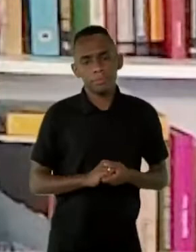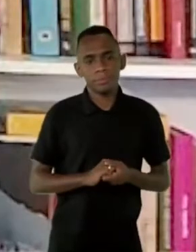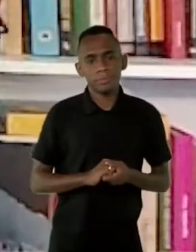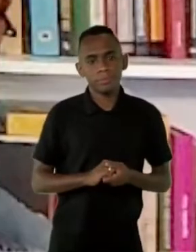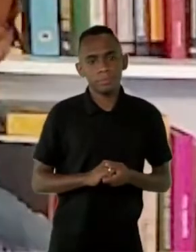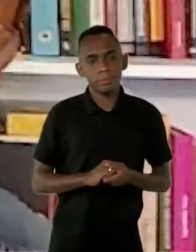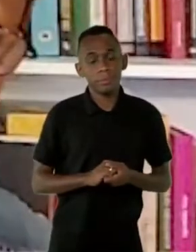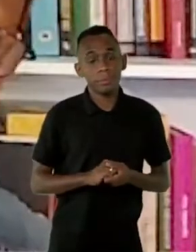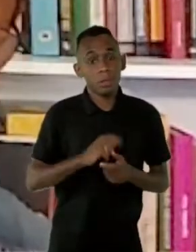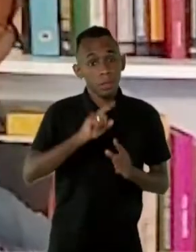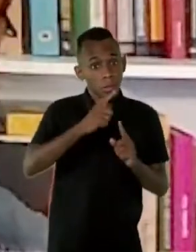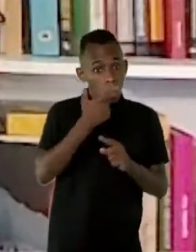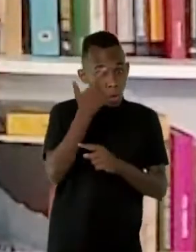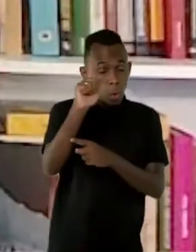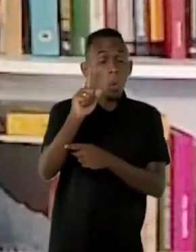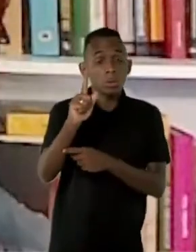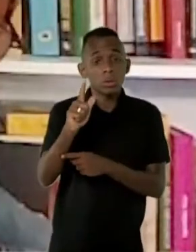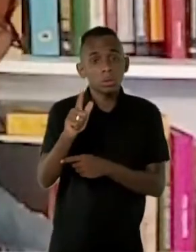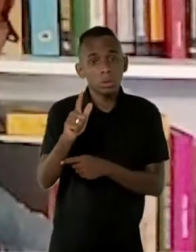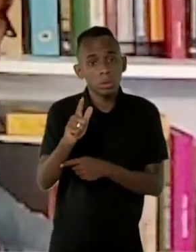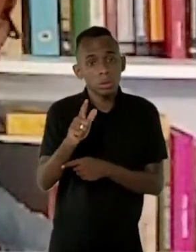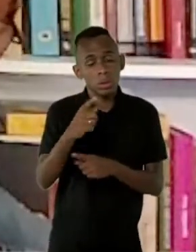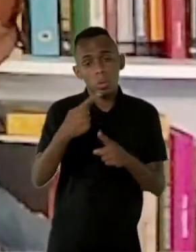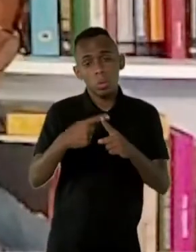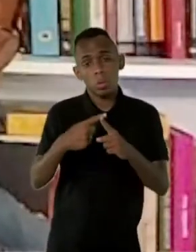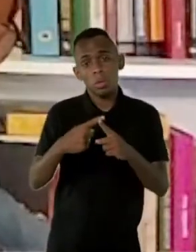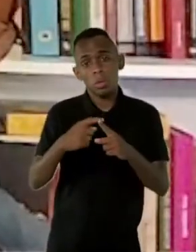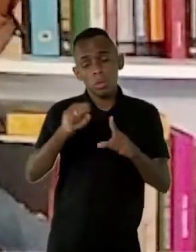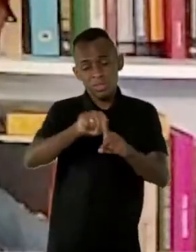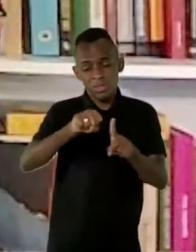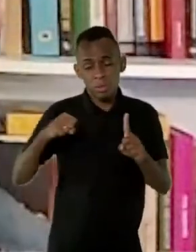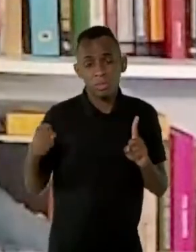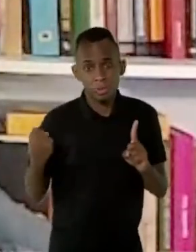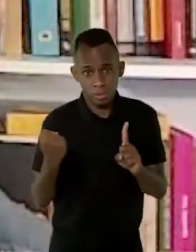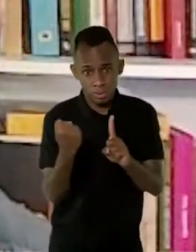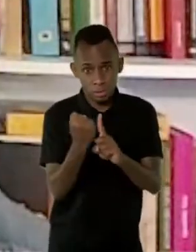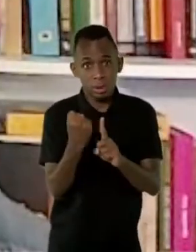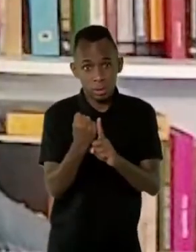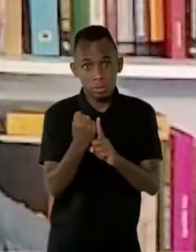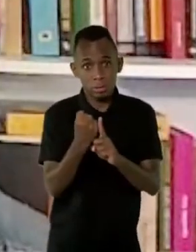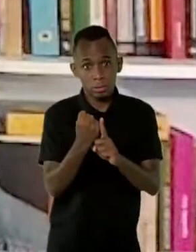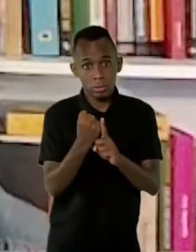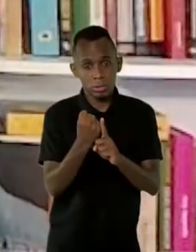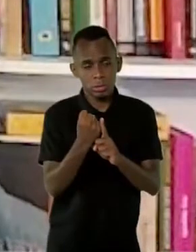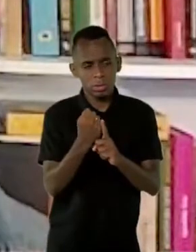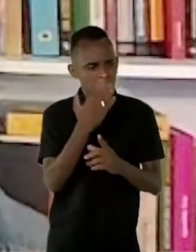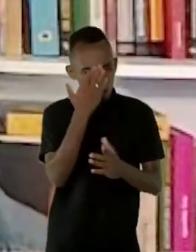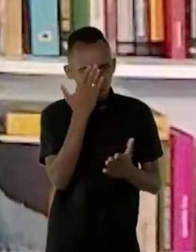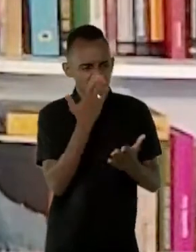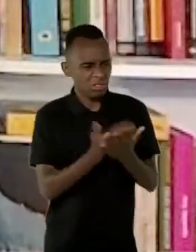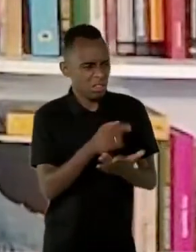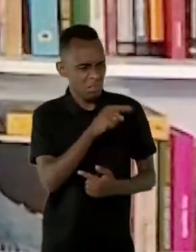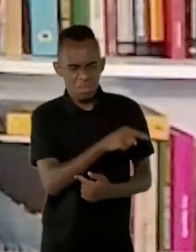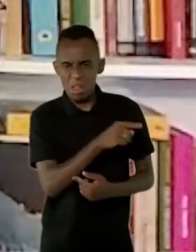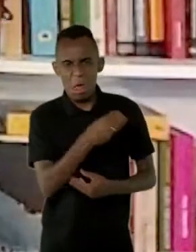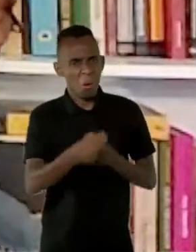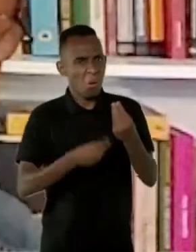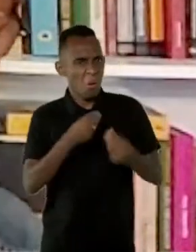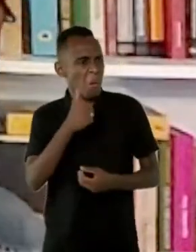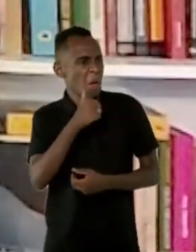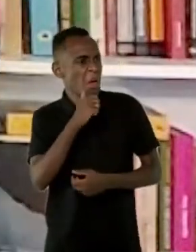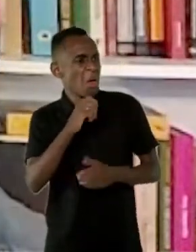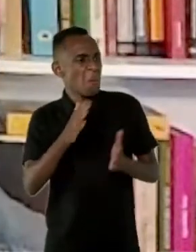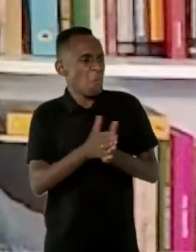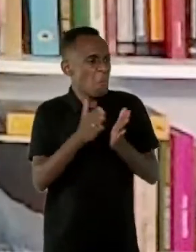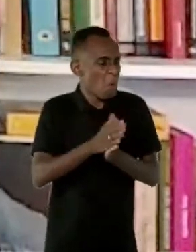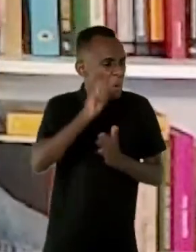pecha. E a outra é o seguinte, quer dizer, essa sociedade, ao mesmo tempo que achava a Carolina exótica, pernóstica,